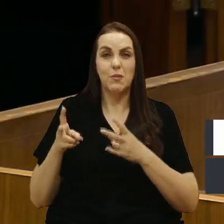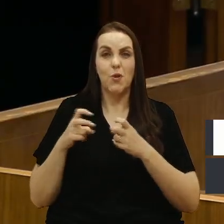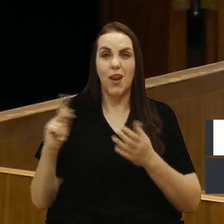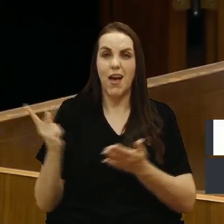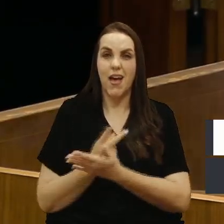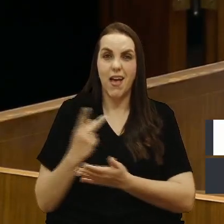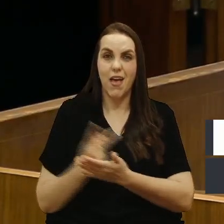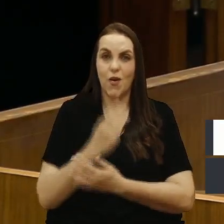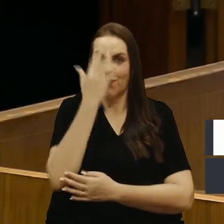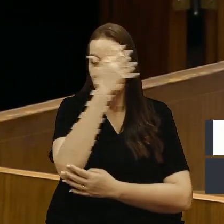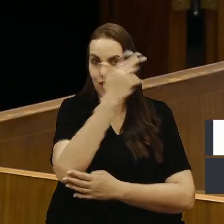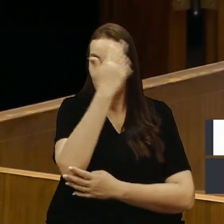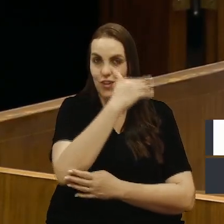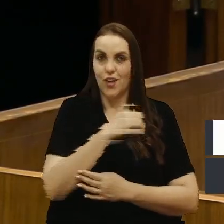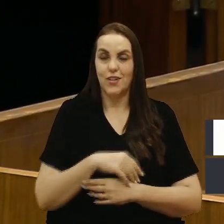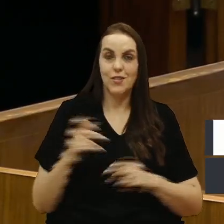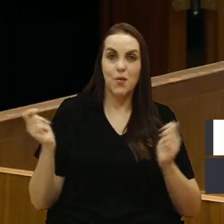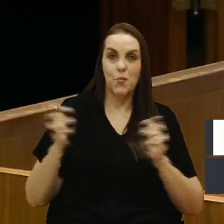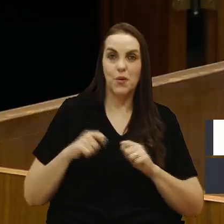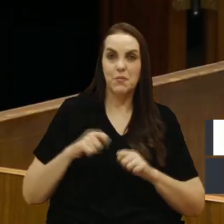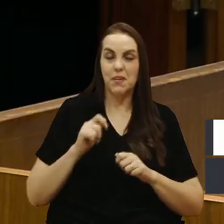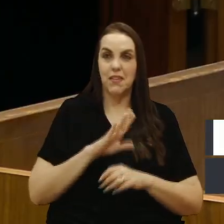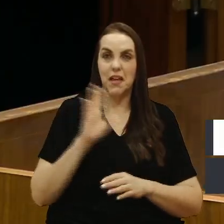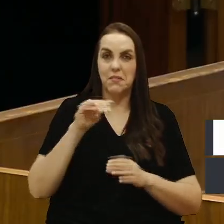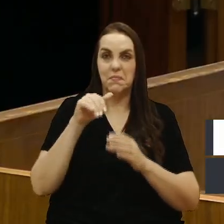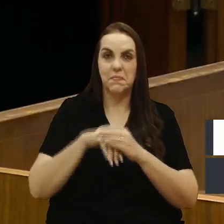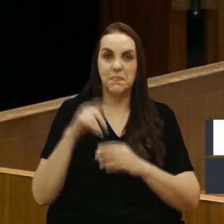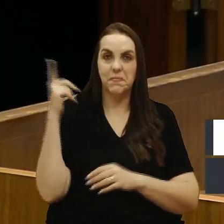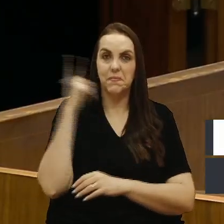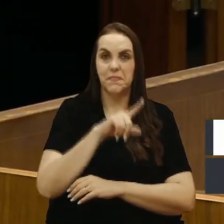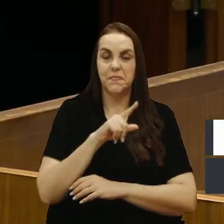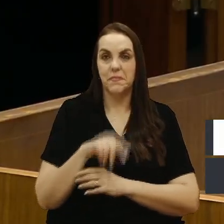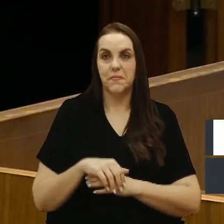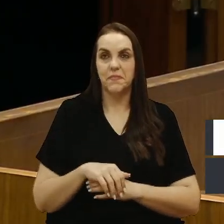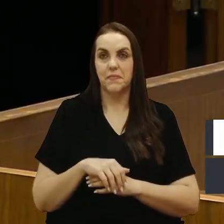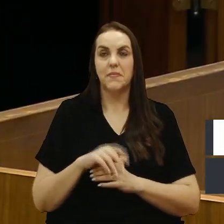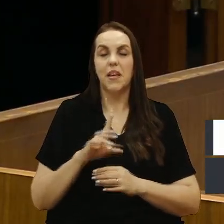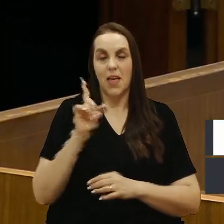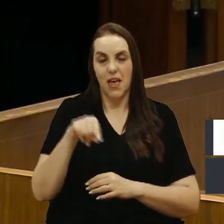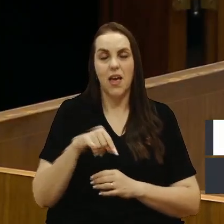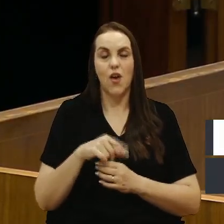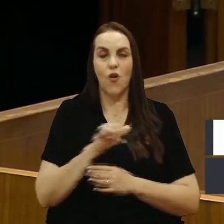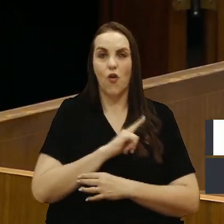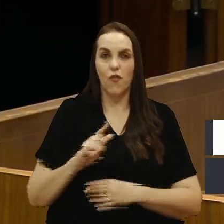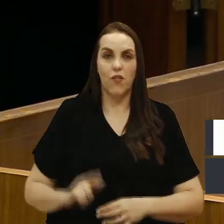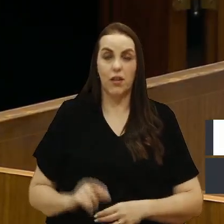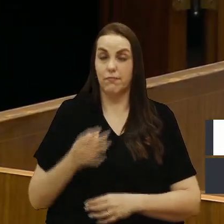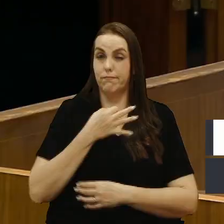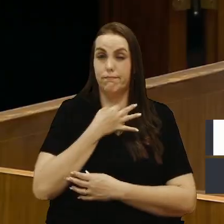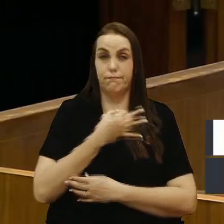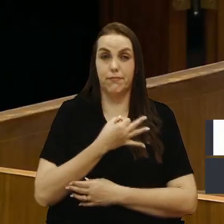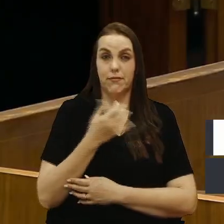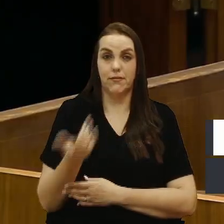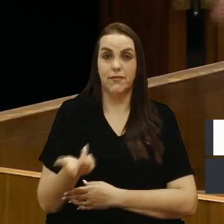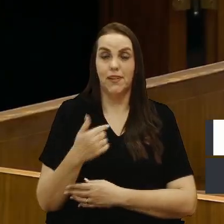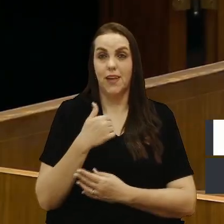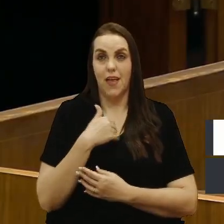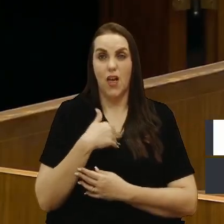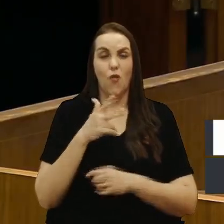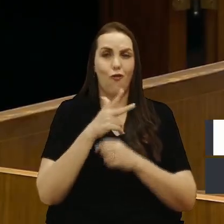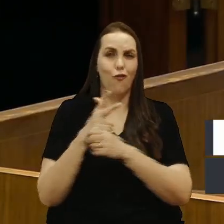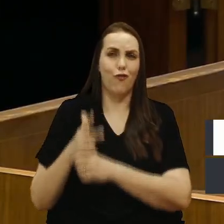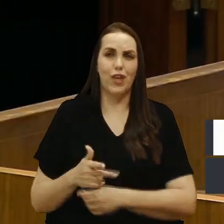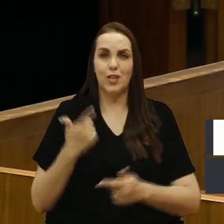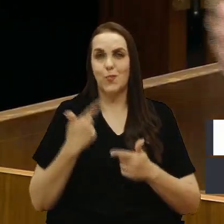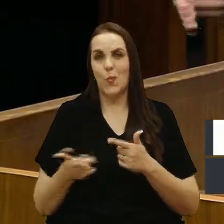eu puder vencer as eleições a deputado federal em cima dos erros desse governo tosco, assim eu farei, porque não me falta vídeo e